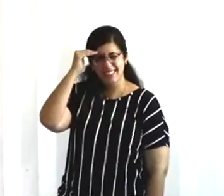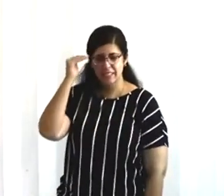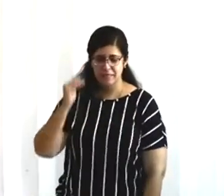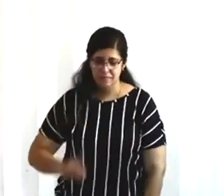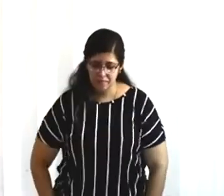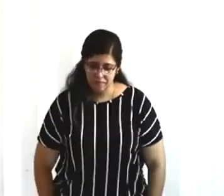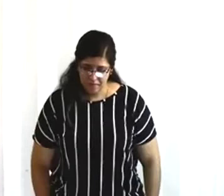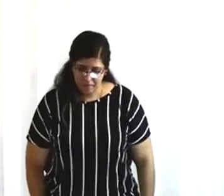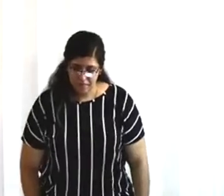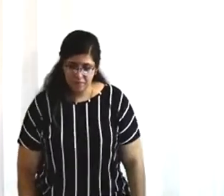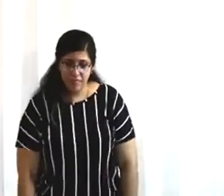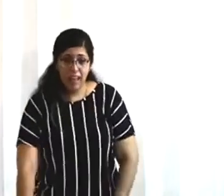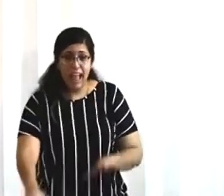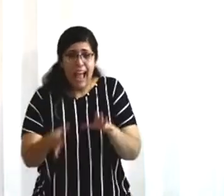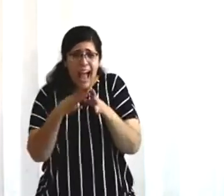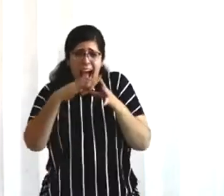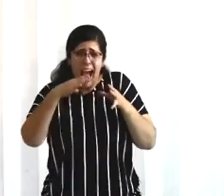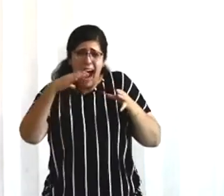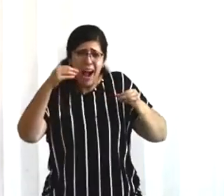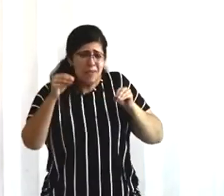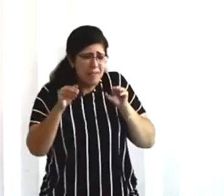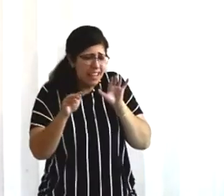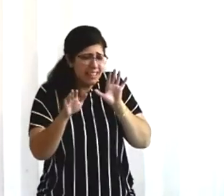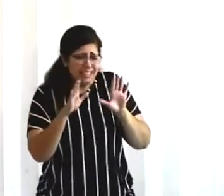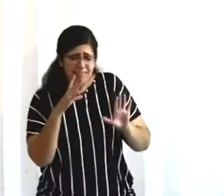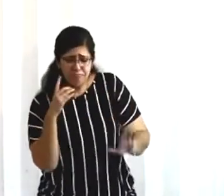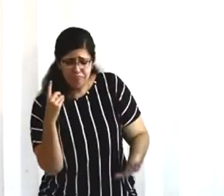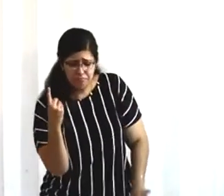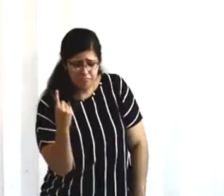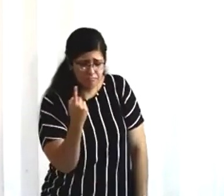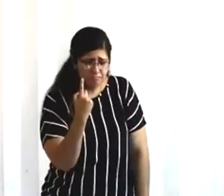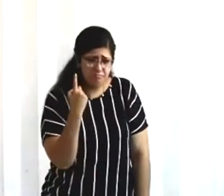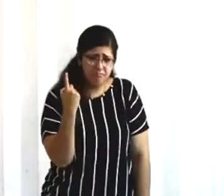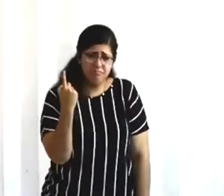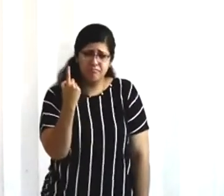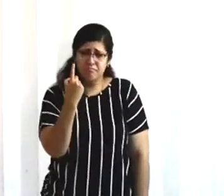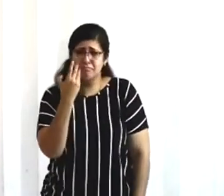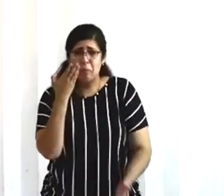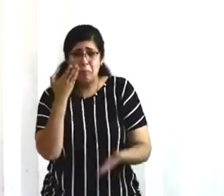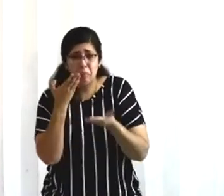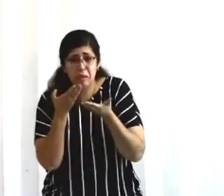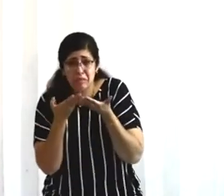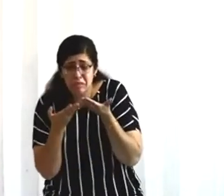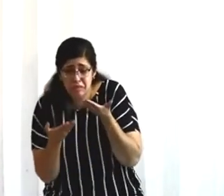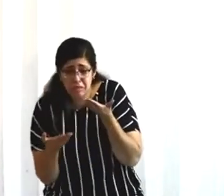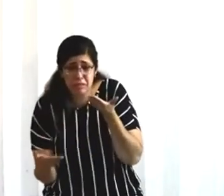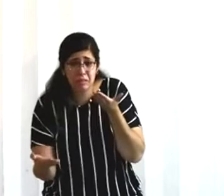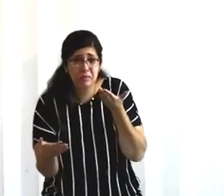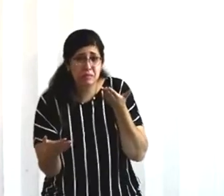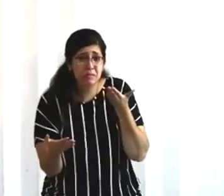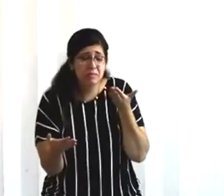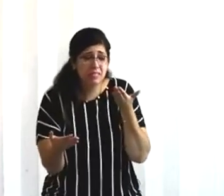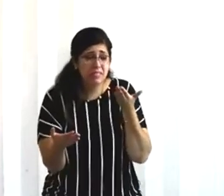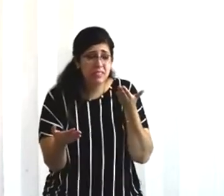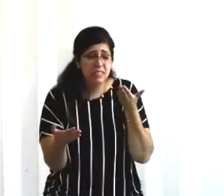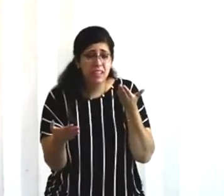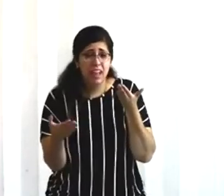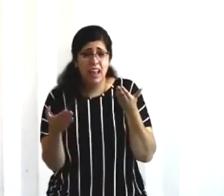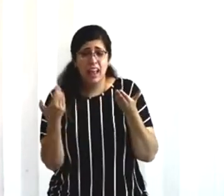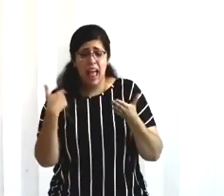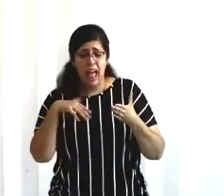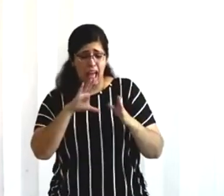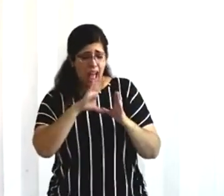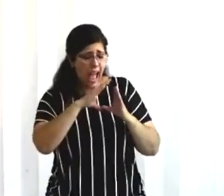suas almas, sem olhar para a verdadeira luz, e por meio disso estão destruindo as